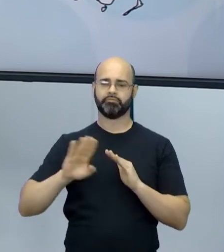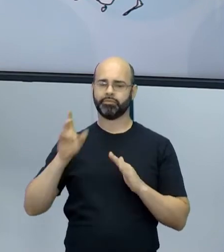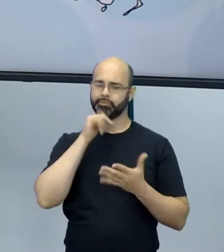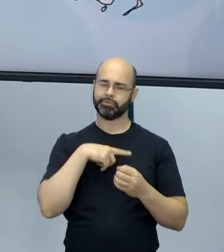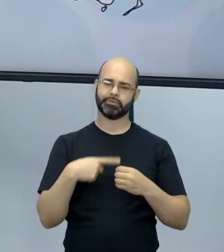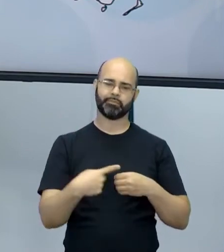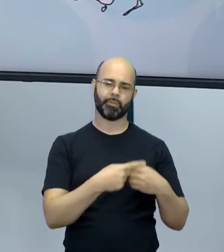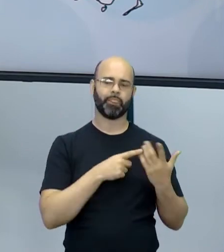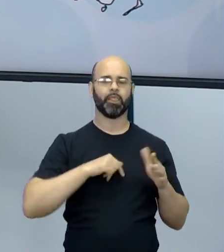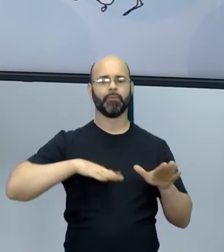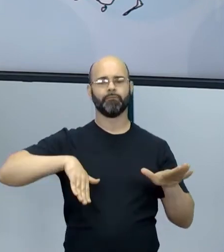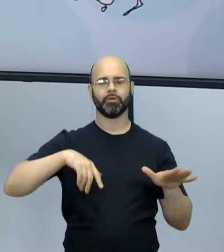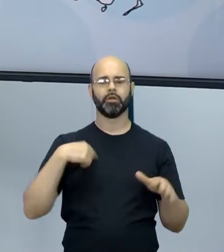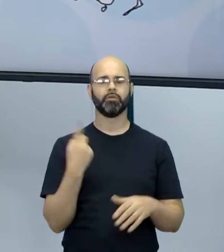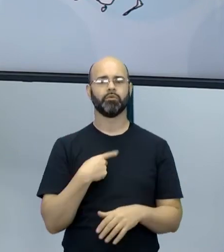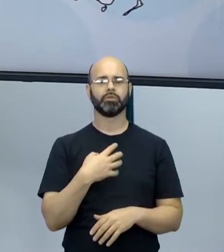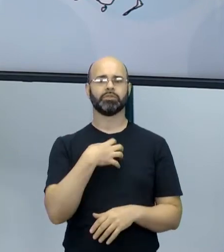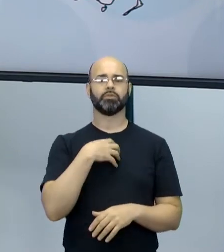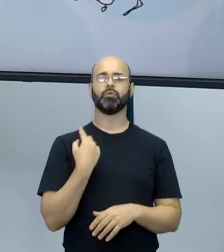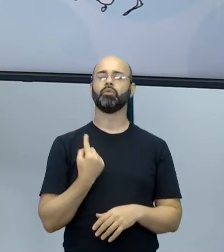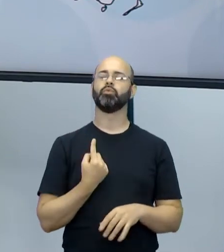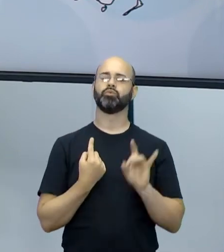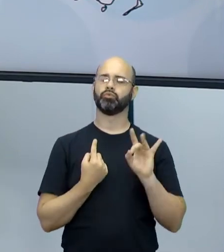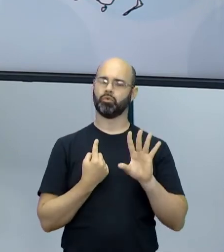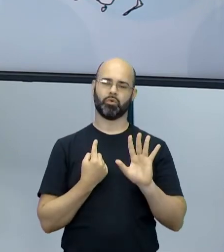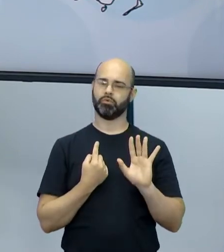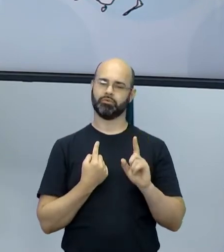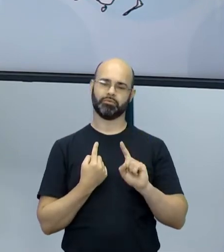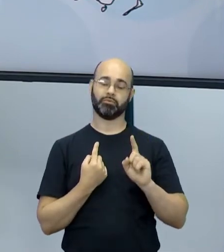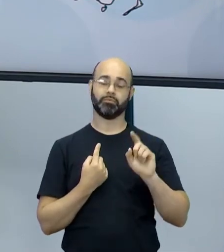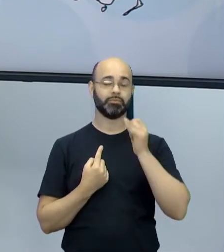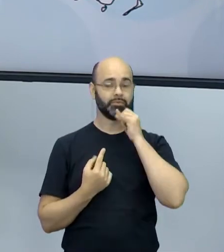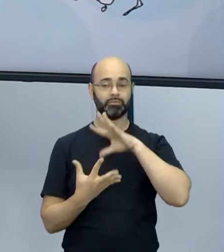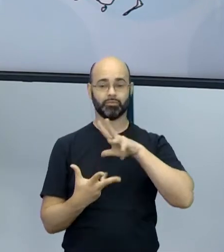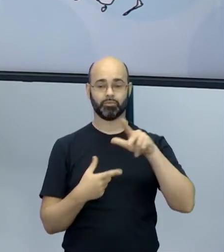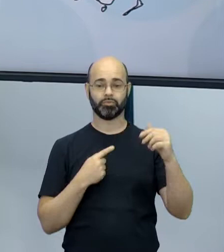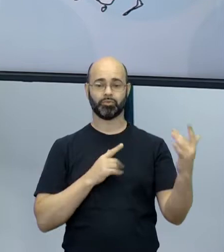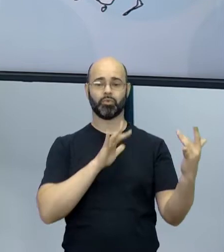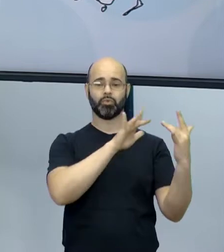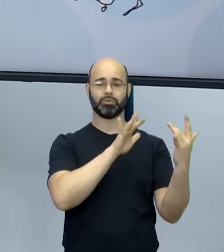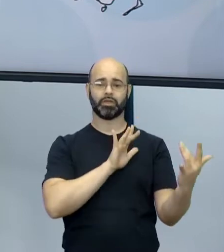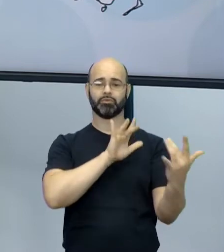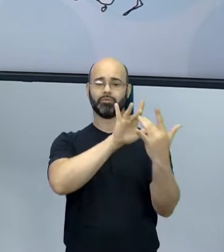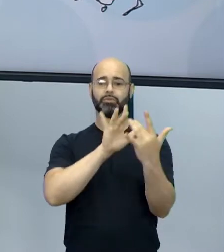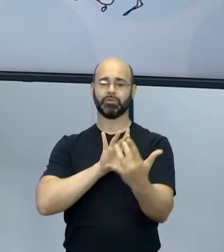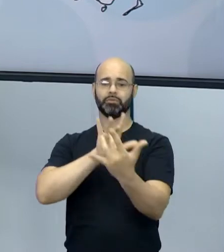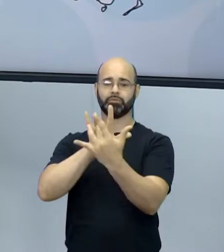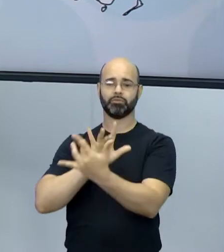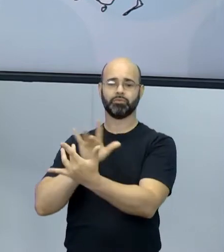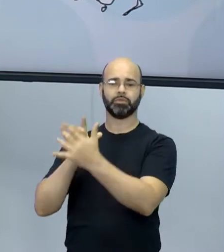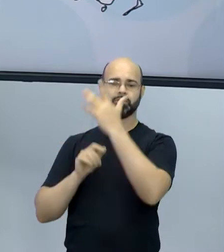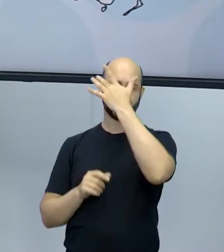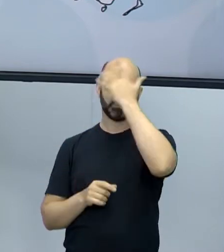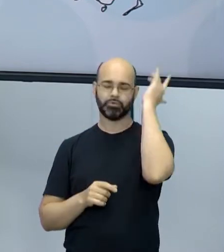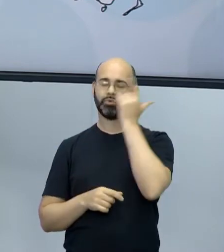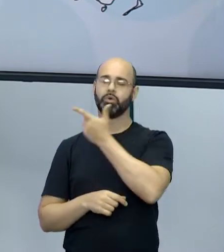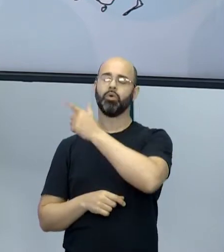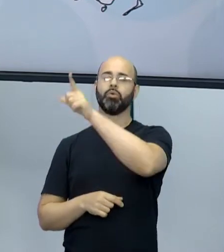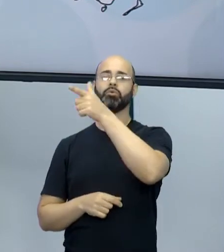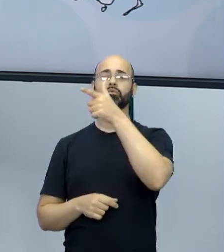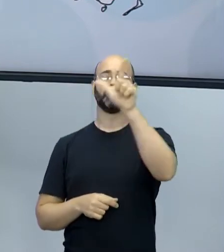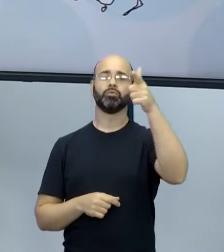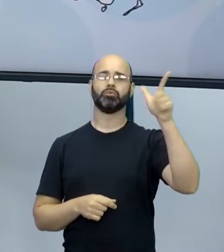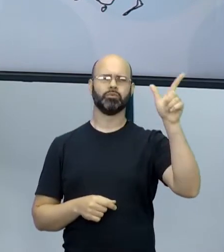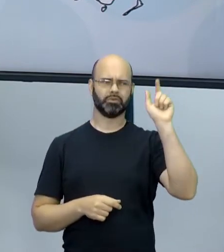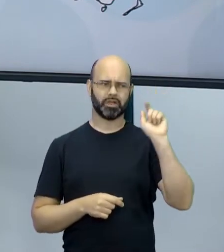a gente pensa que só a gente sente algumas coisas. Quando a gente entra em contato com outras realidades do mundo, a gente entra em contato com outras pessoas. A gente pensa, puxa vida, o